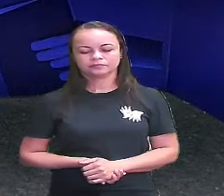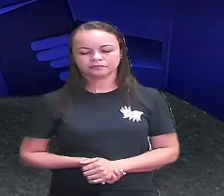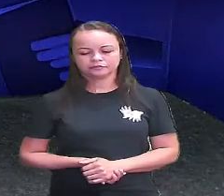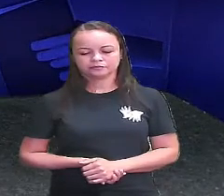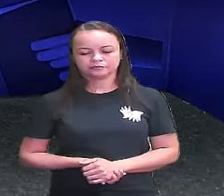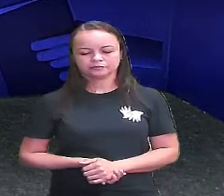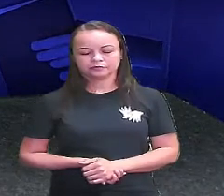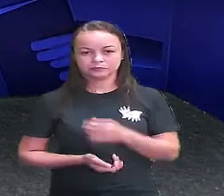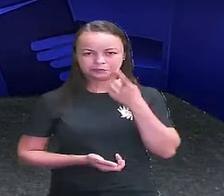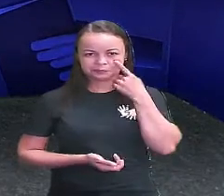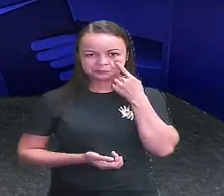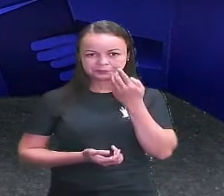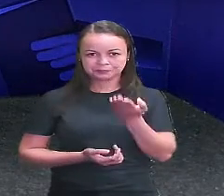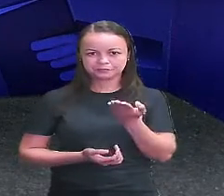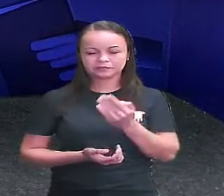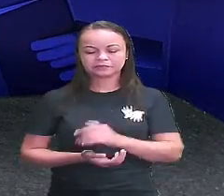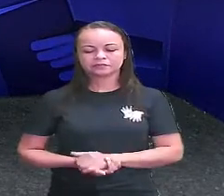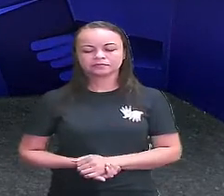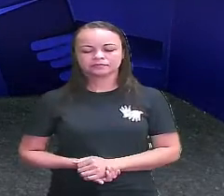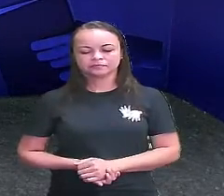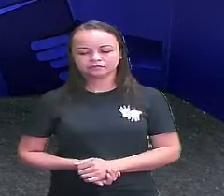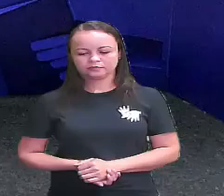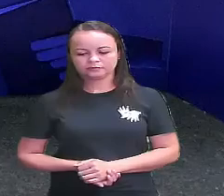Estão vendo?